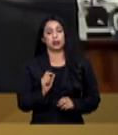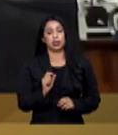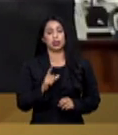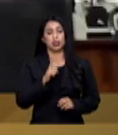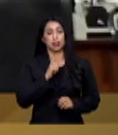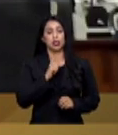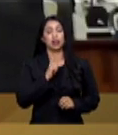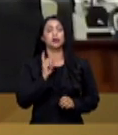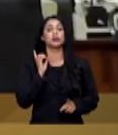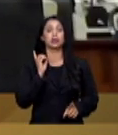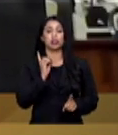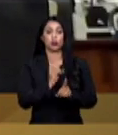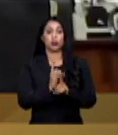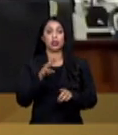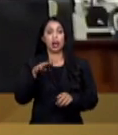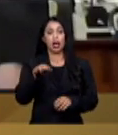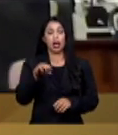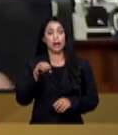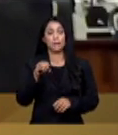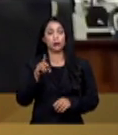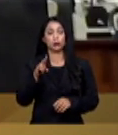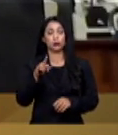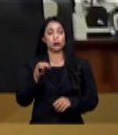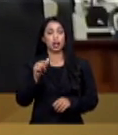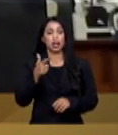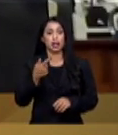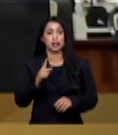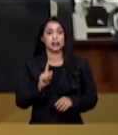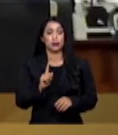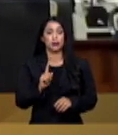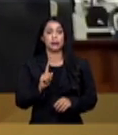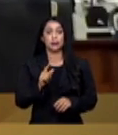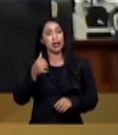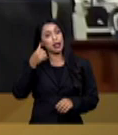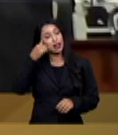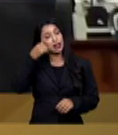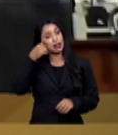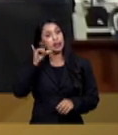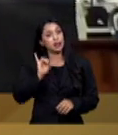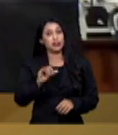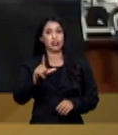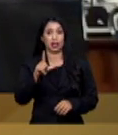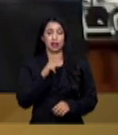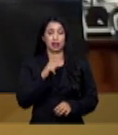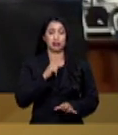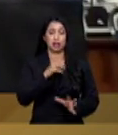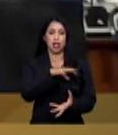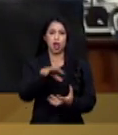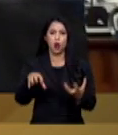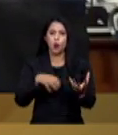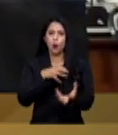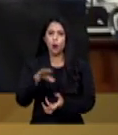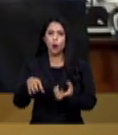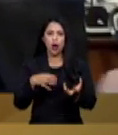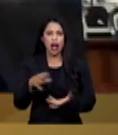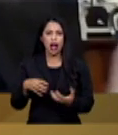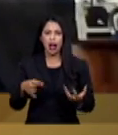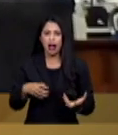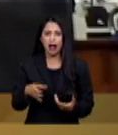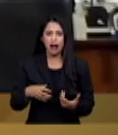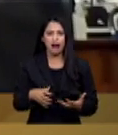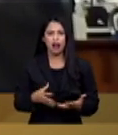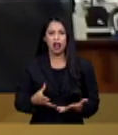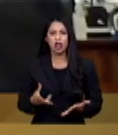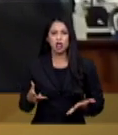temos que encontrar a modulação sob pena de instalarmos o caos ou até o comprometimento